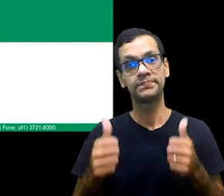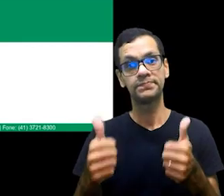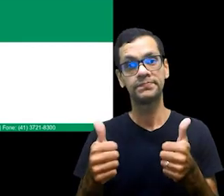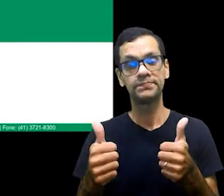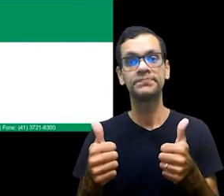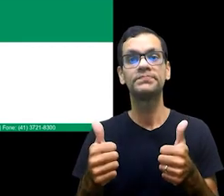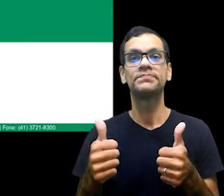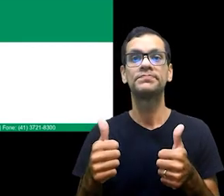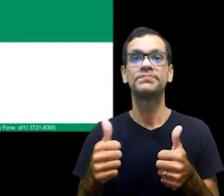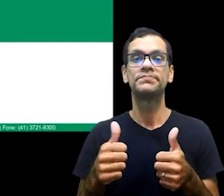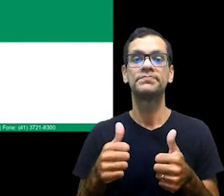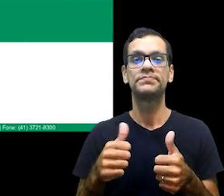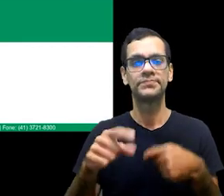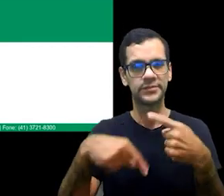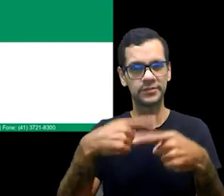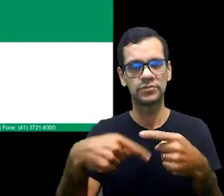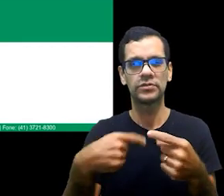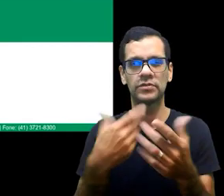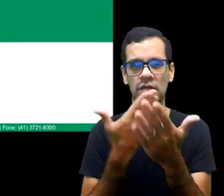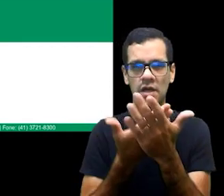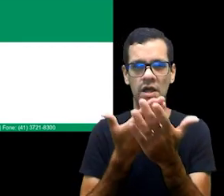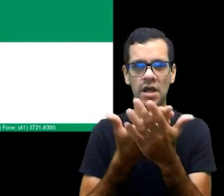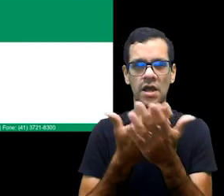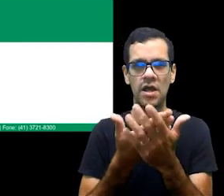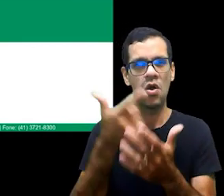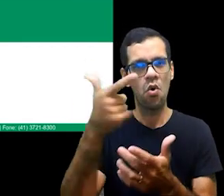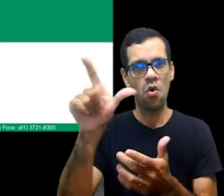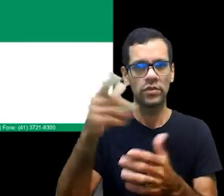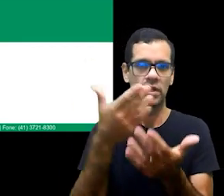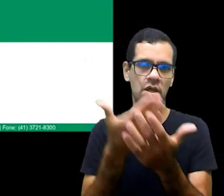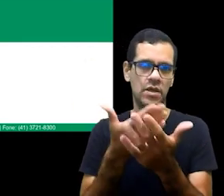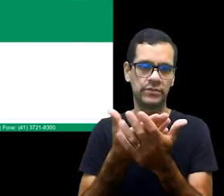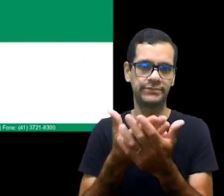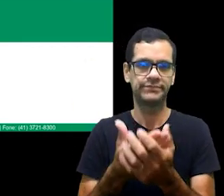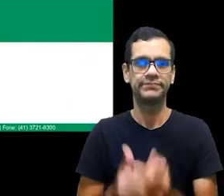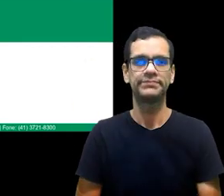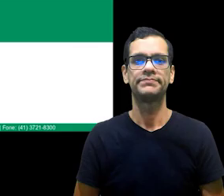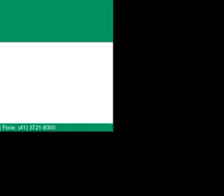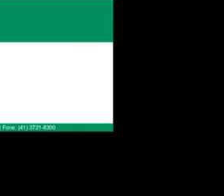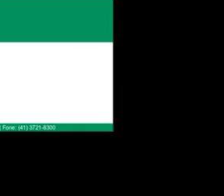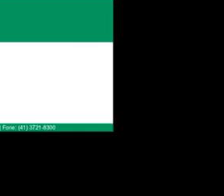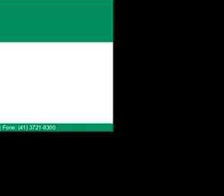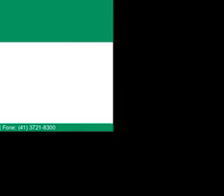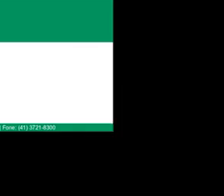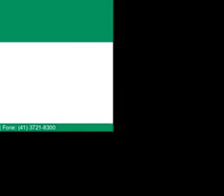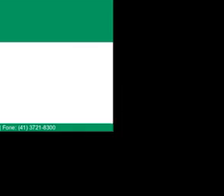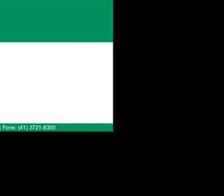Bom, voltamos em breve aí com a próxima aula dessa sessão.